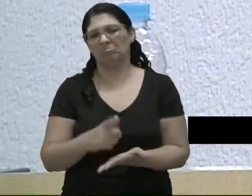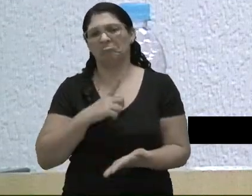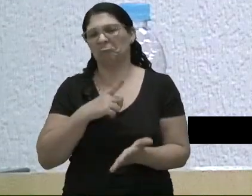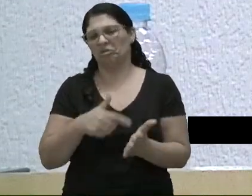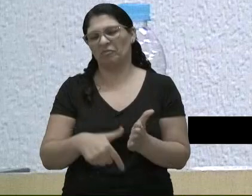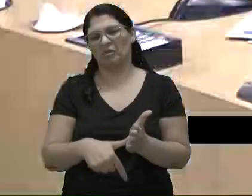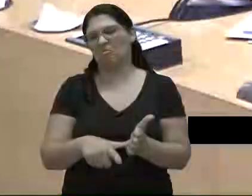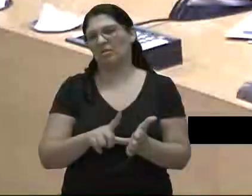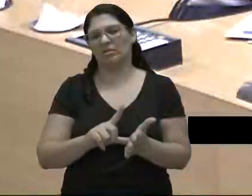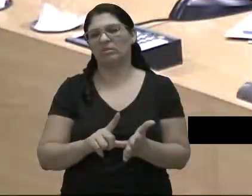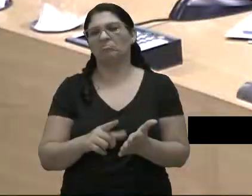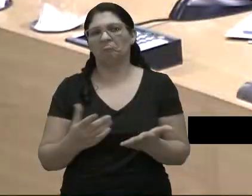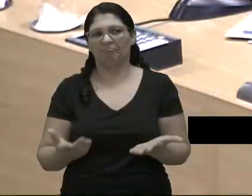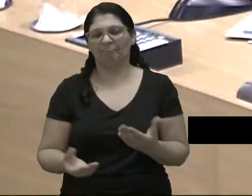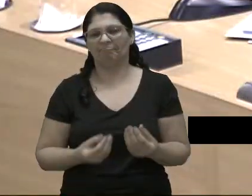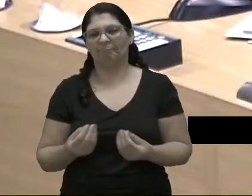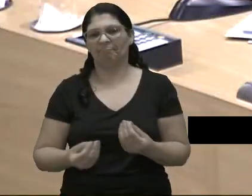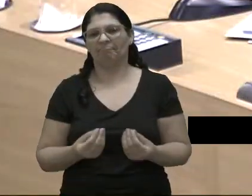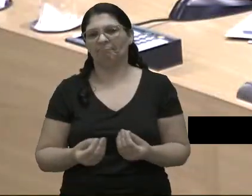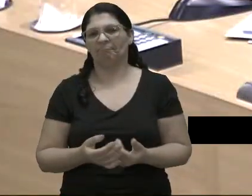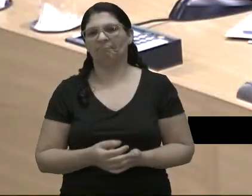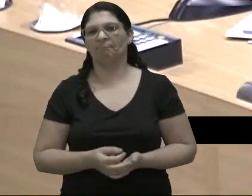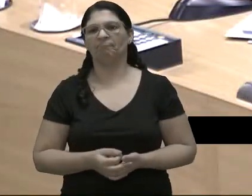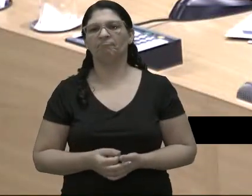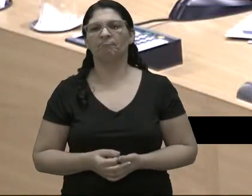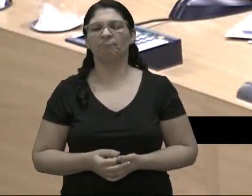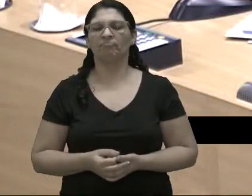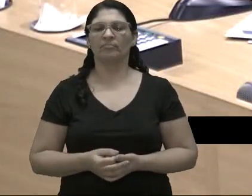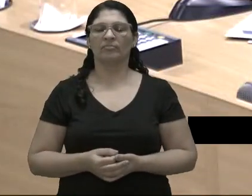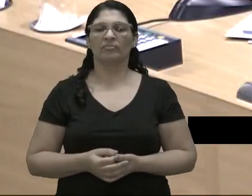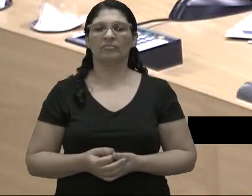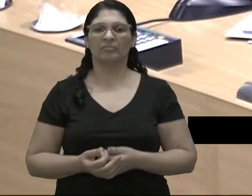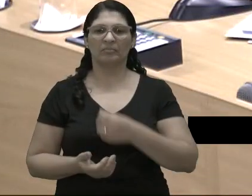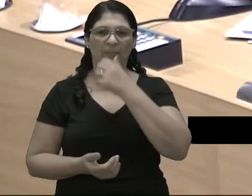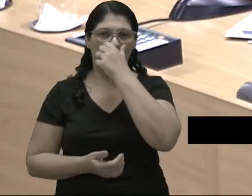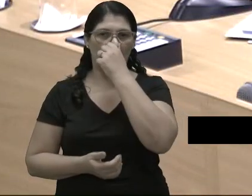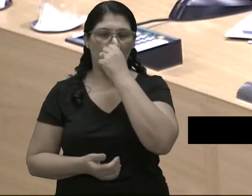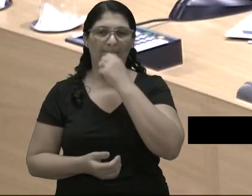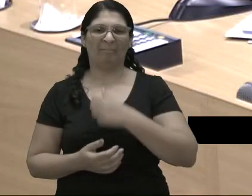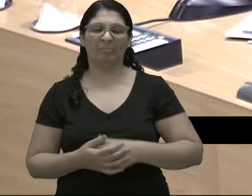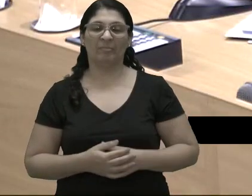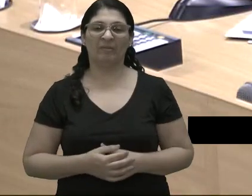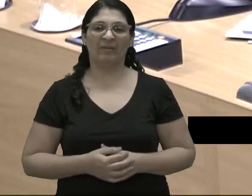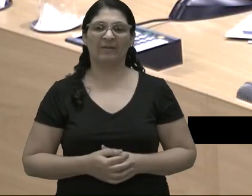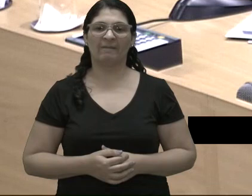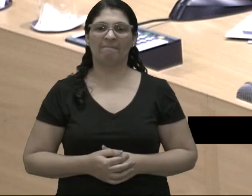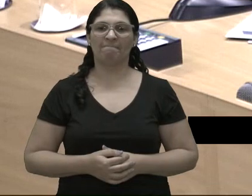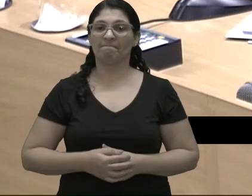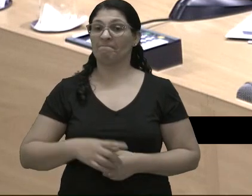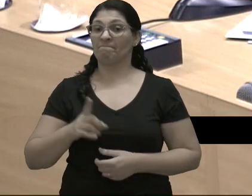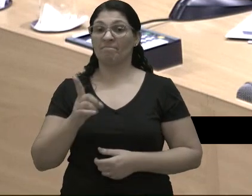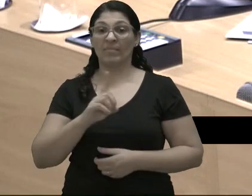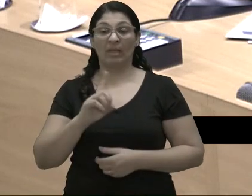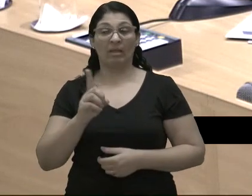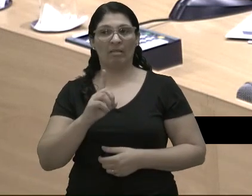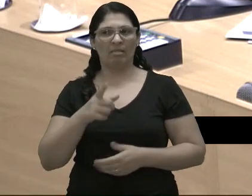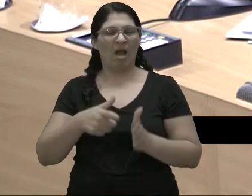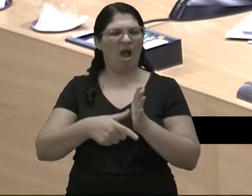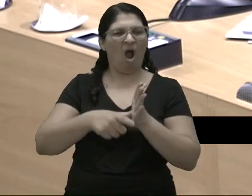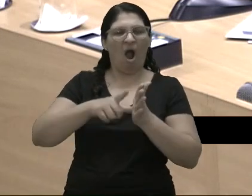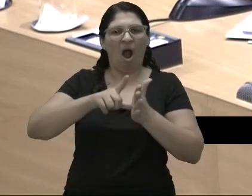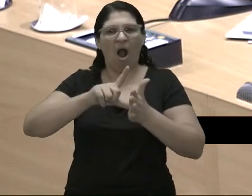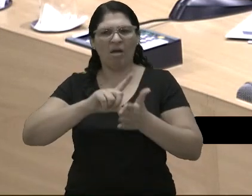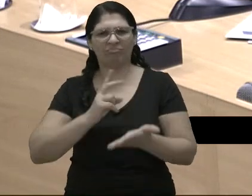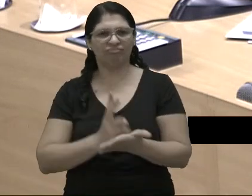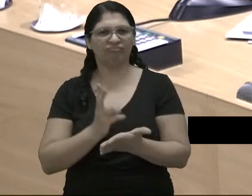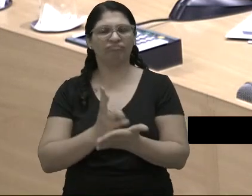vocês? É recorrente esse fato ou não? De atrasos? Não, eles eram pontuais em relação